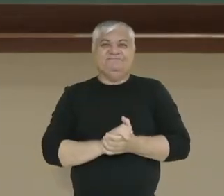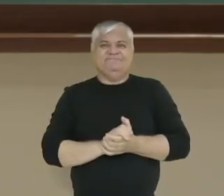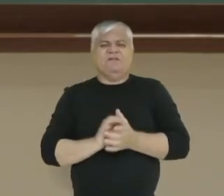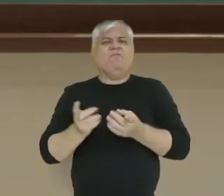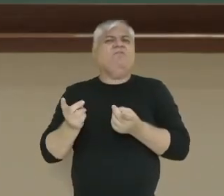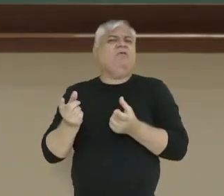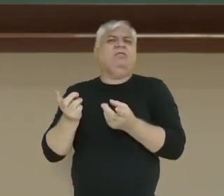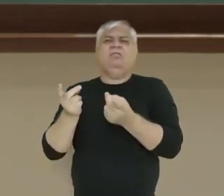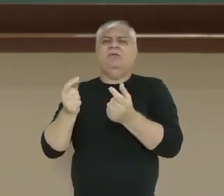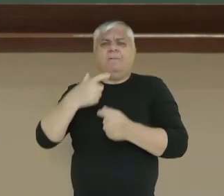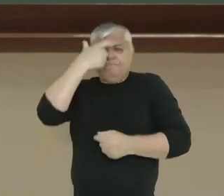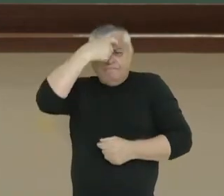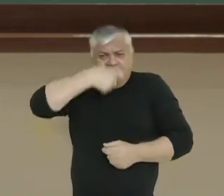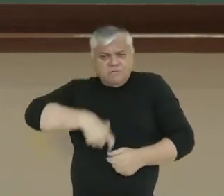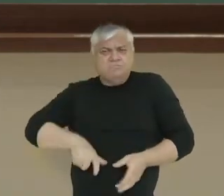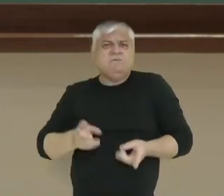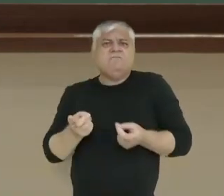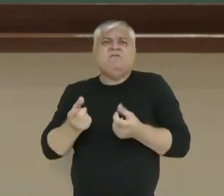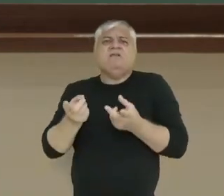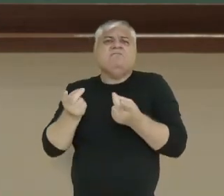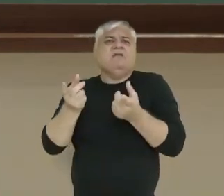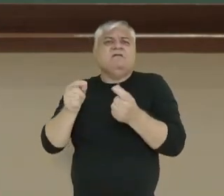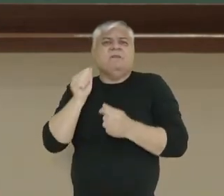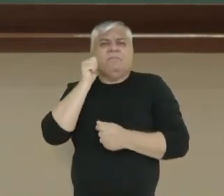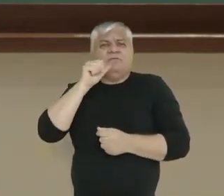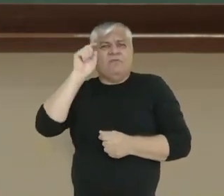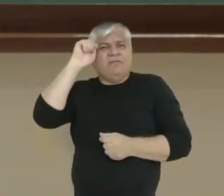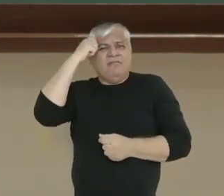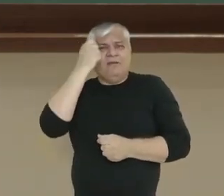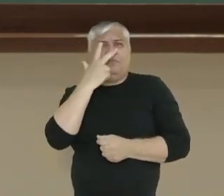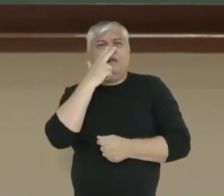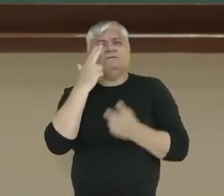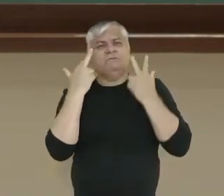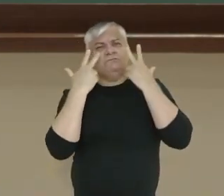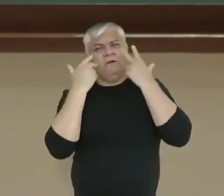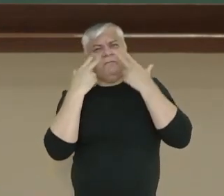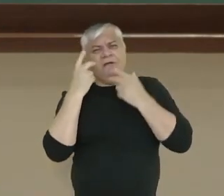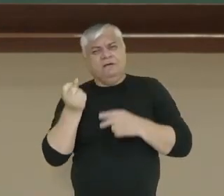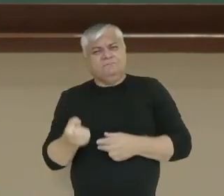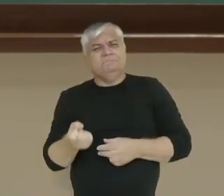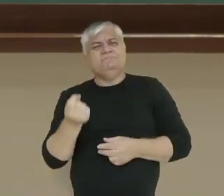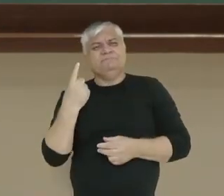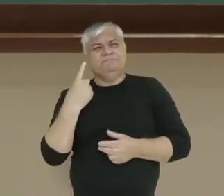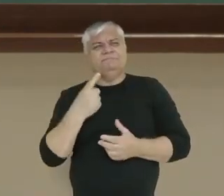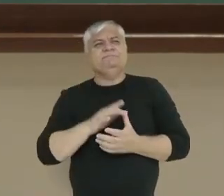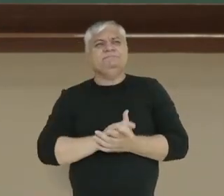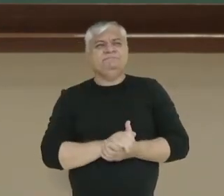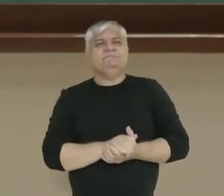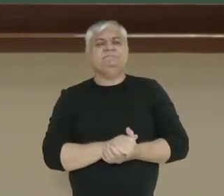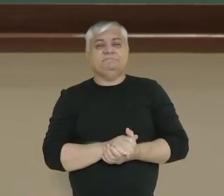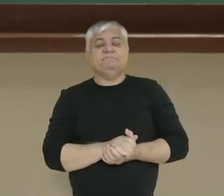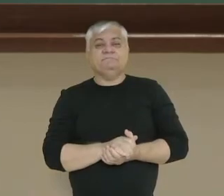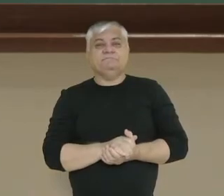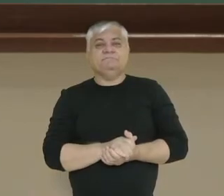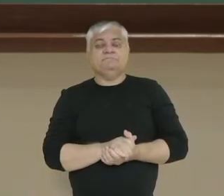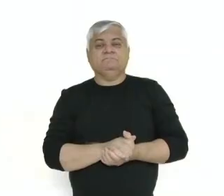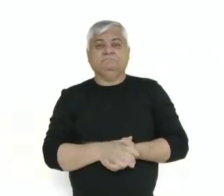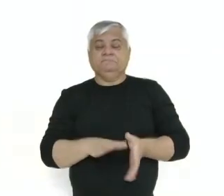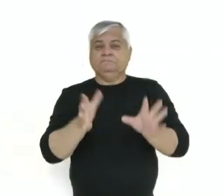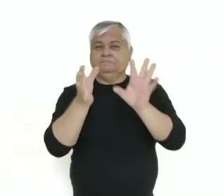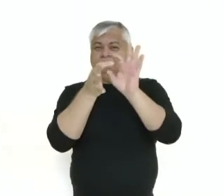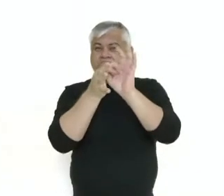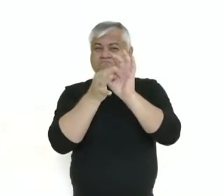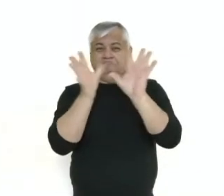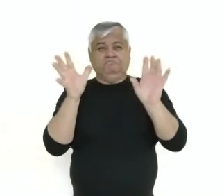de um indivíduo como uma mercadoria era um processo extremamente comum, né? O abolicionismo no Paraná.